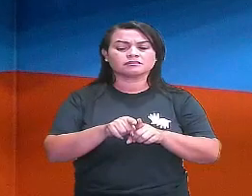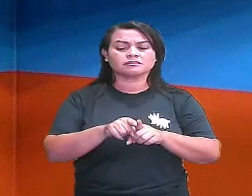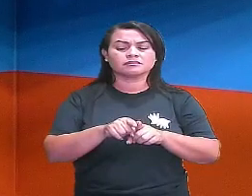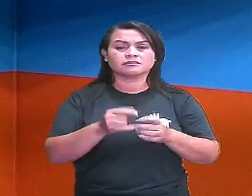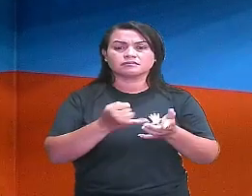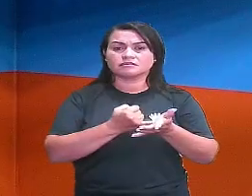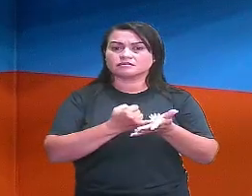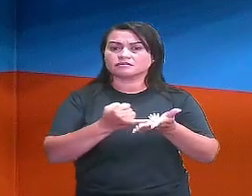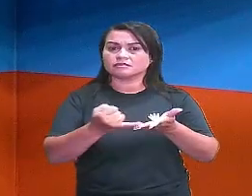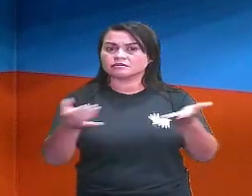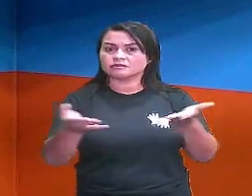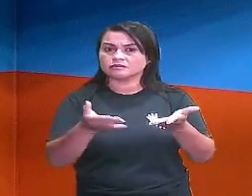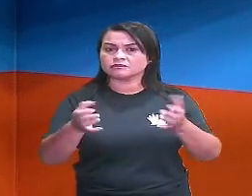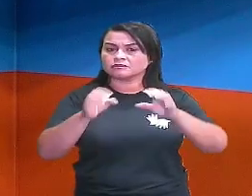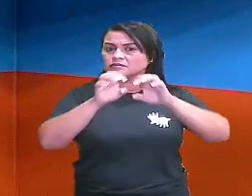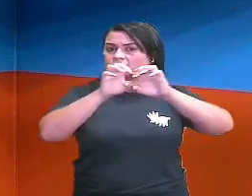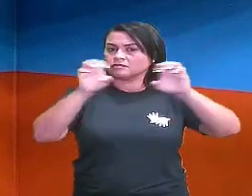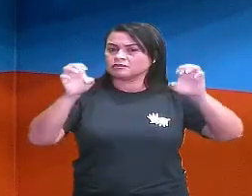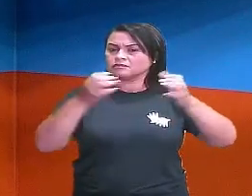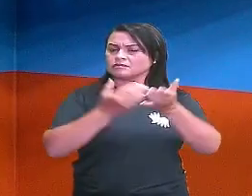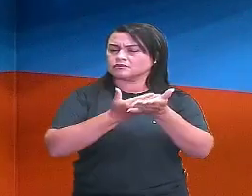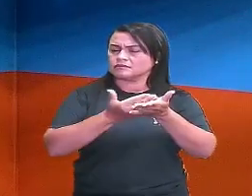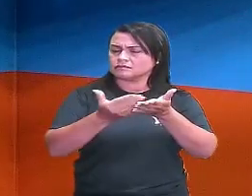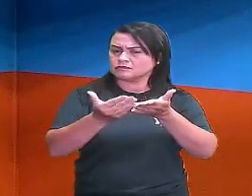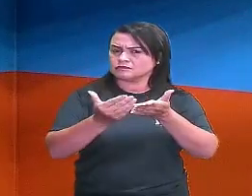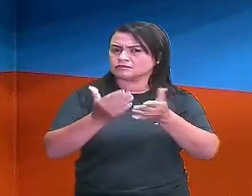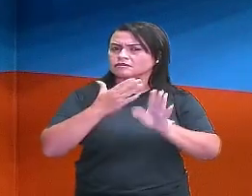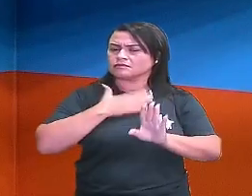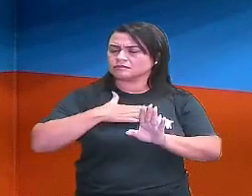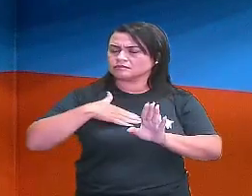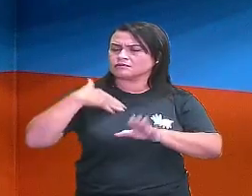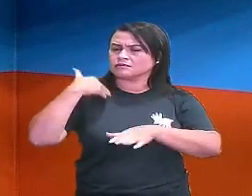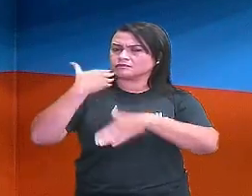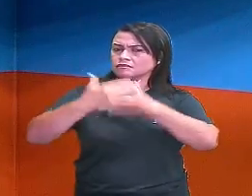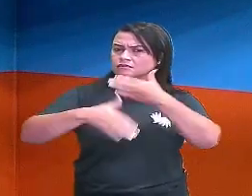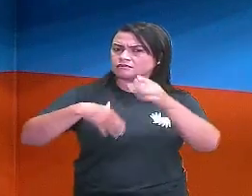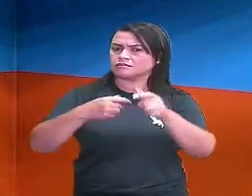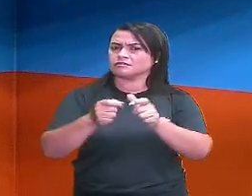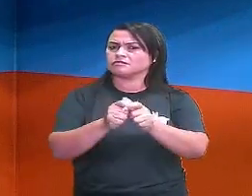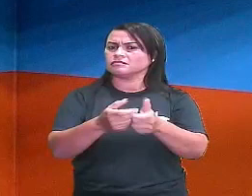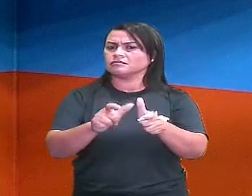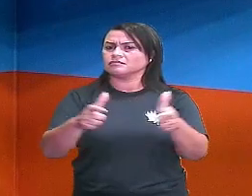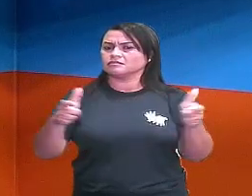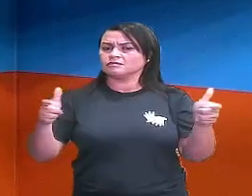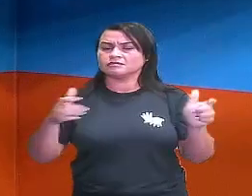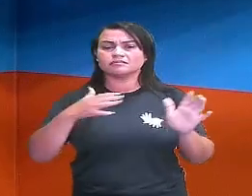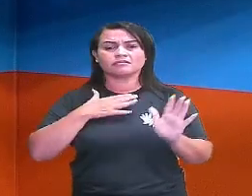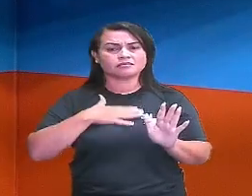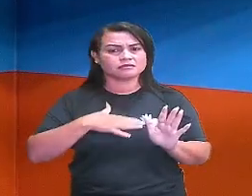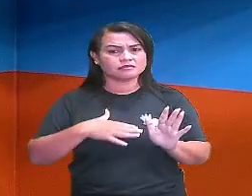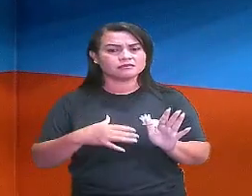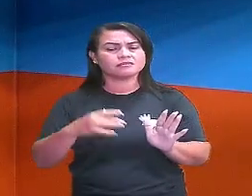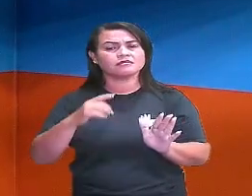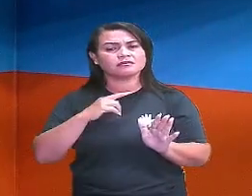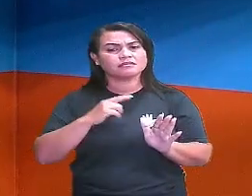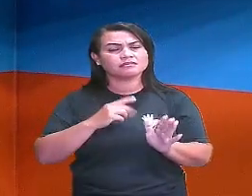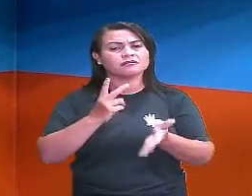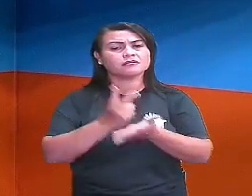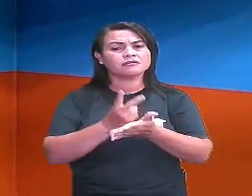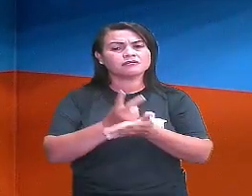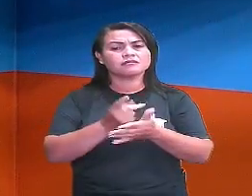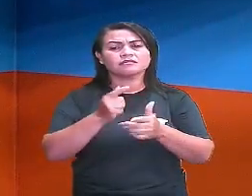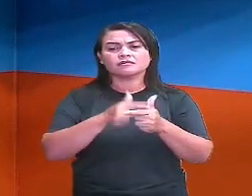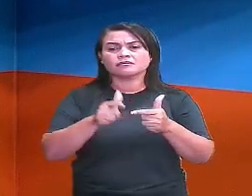de equação. E essa de equação ainda vai se ampliar muito mais, porque eu vou estar sempre trazendo aí questões, né, problemas que a gente